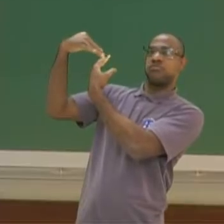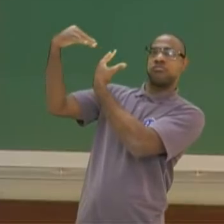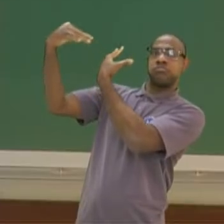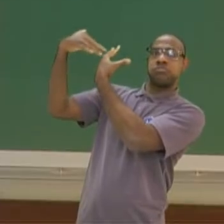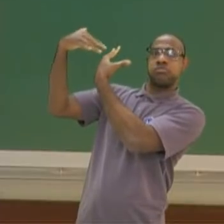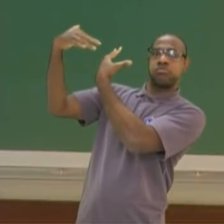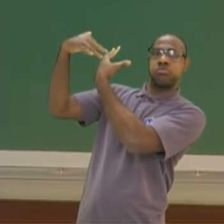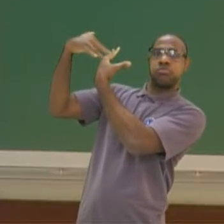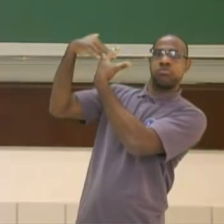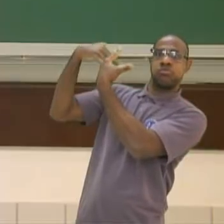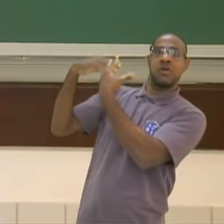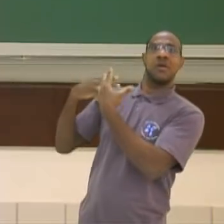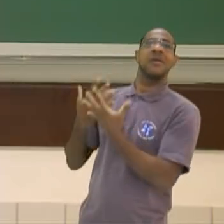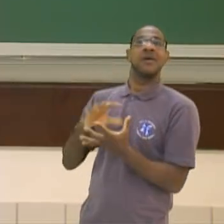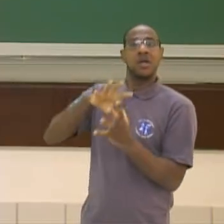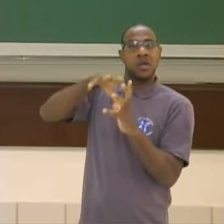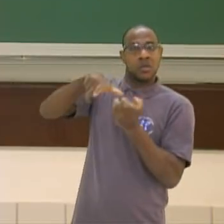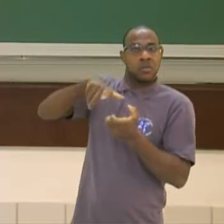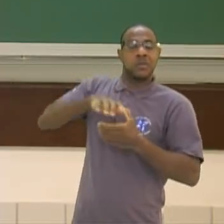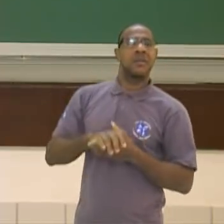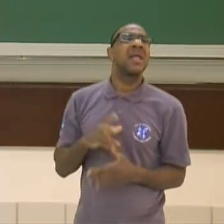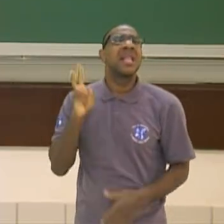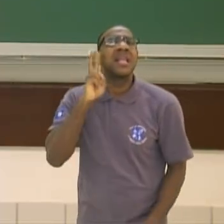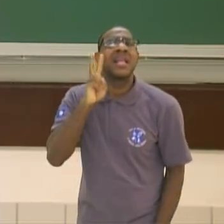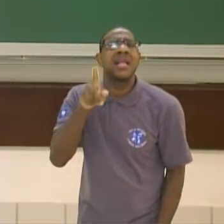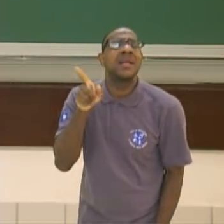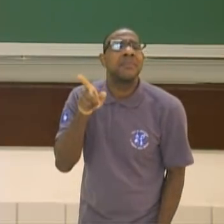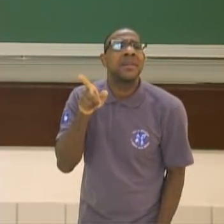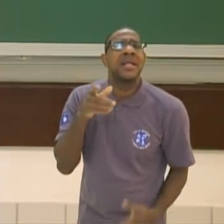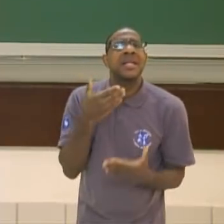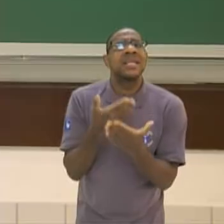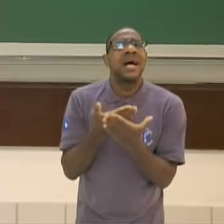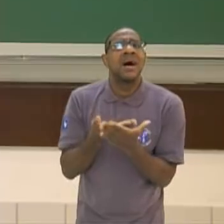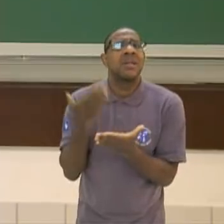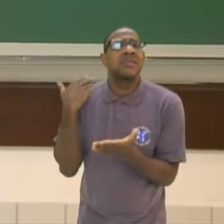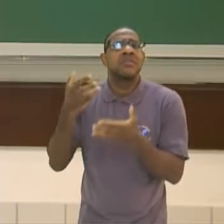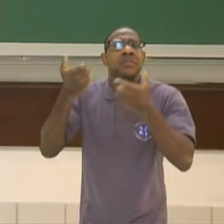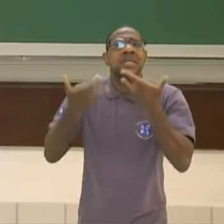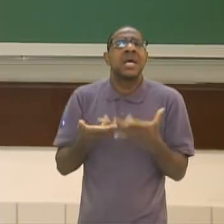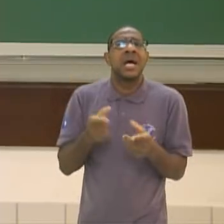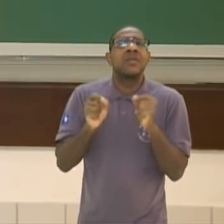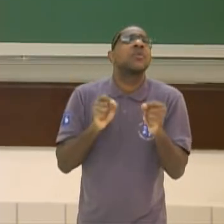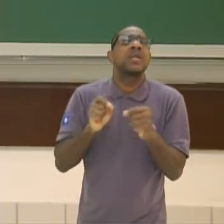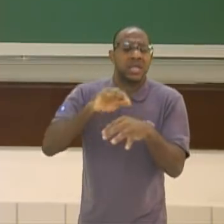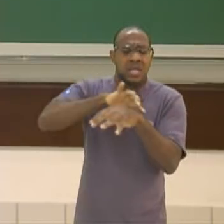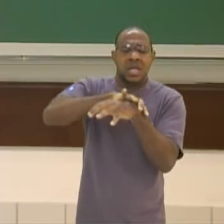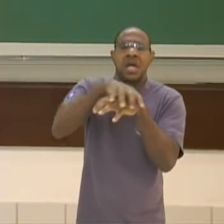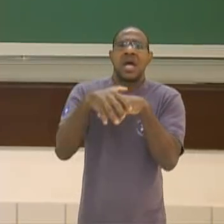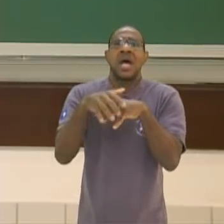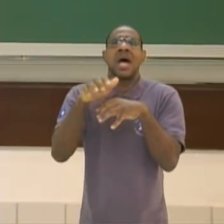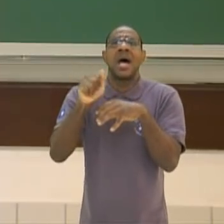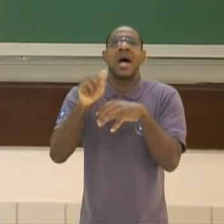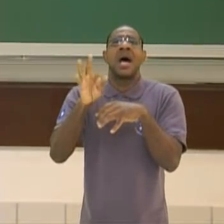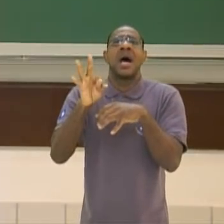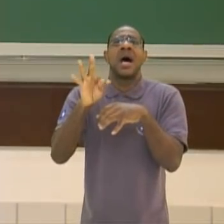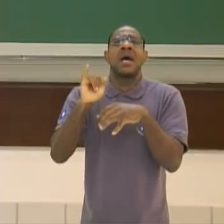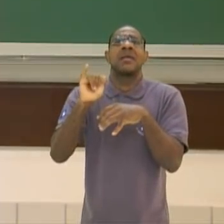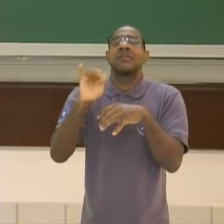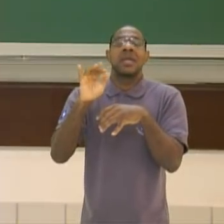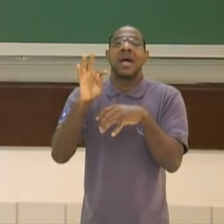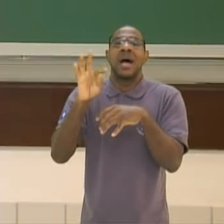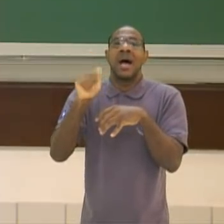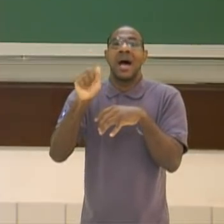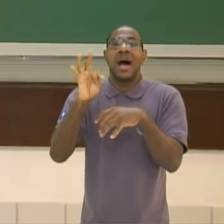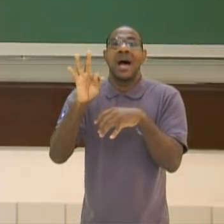na aula passada que eu estava falando para vocês das funções da atmosfera e que uma delas era nos